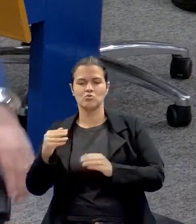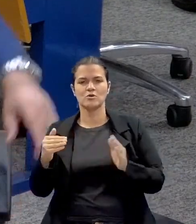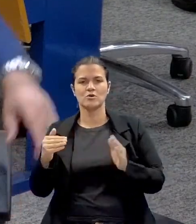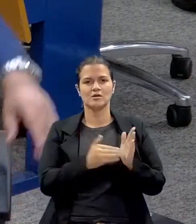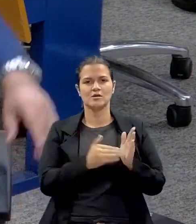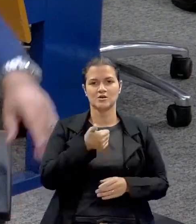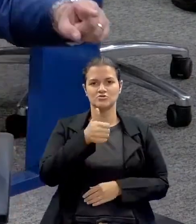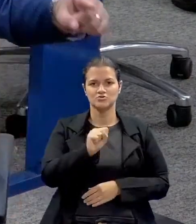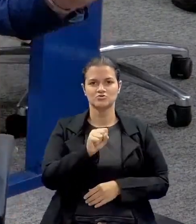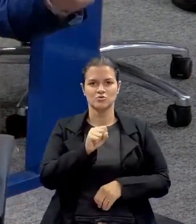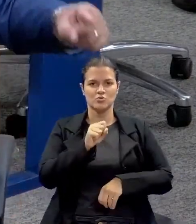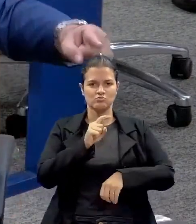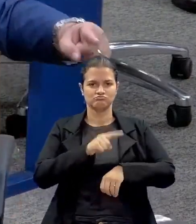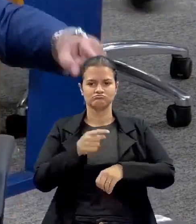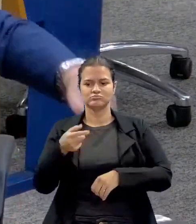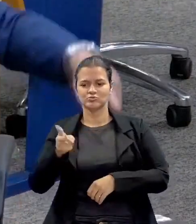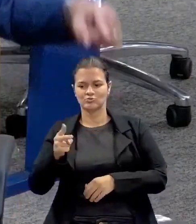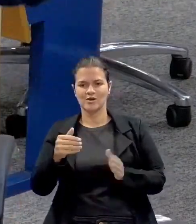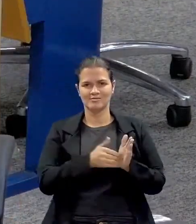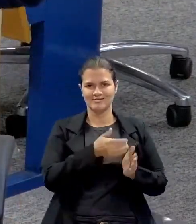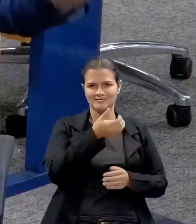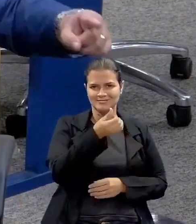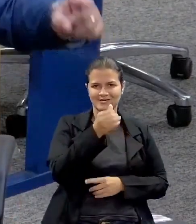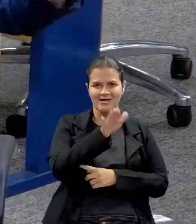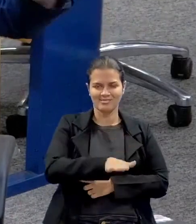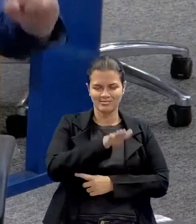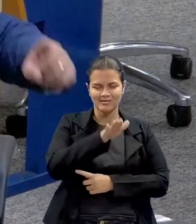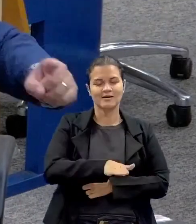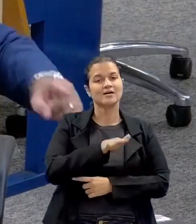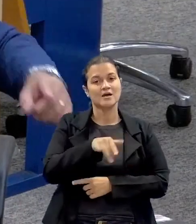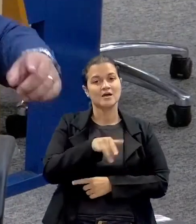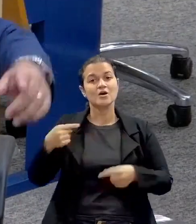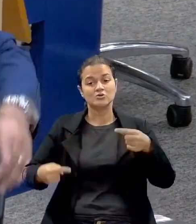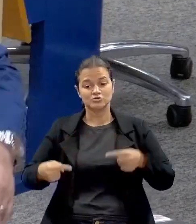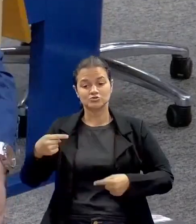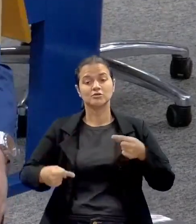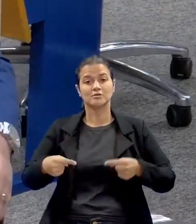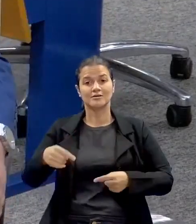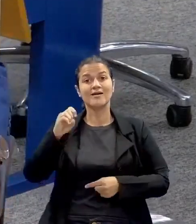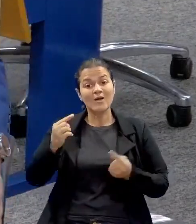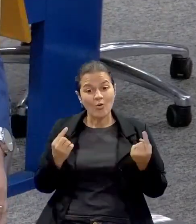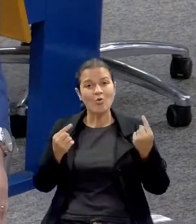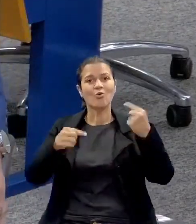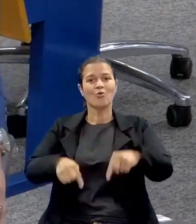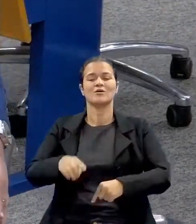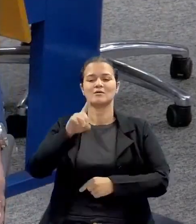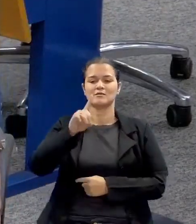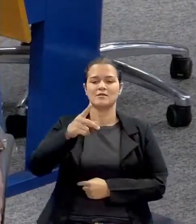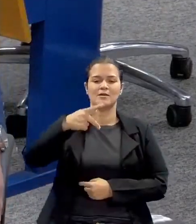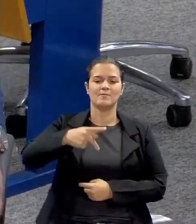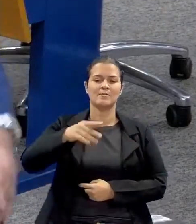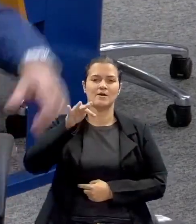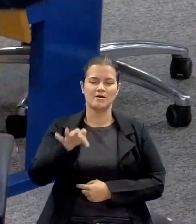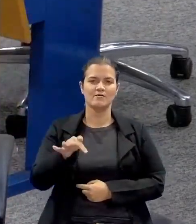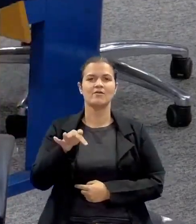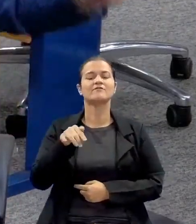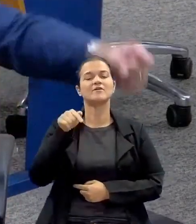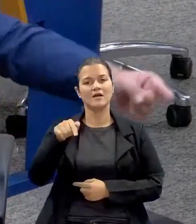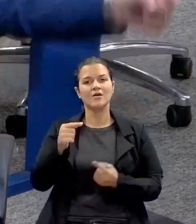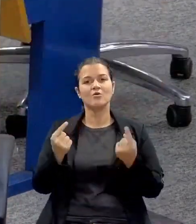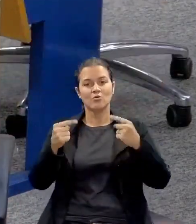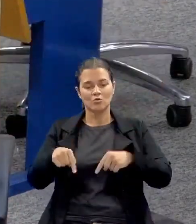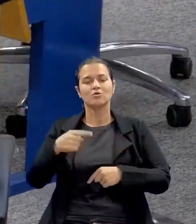horas. Essa audiência pública é contra a DPF, arguição para descumprimento de preceito fundamental,